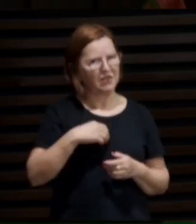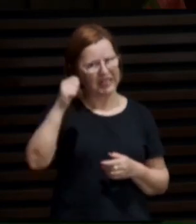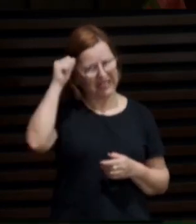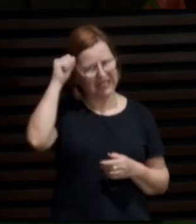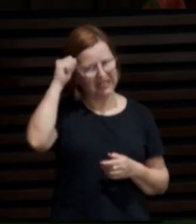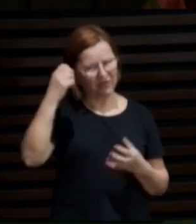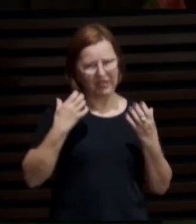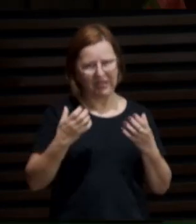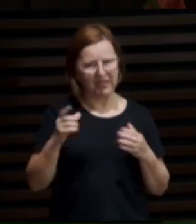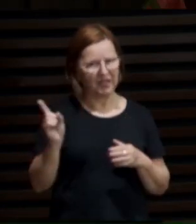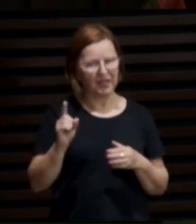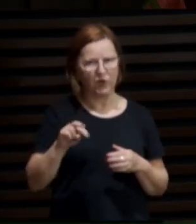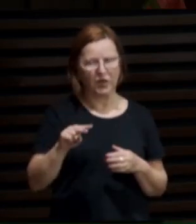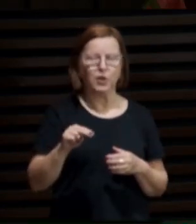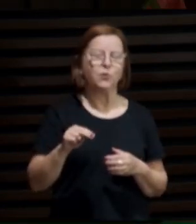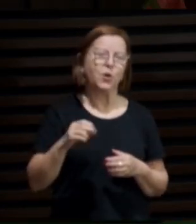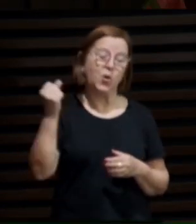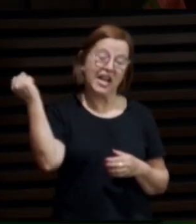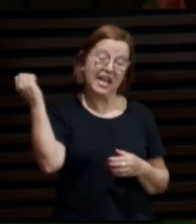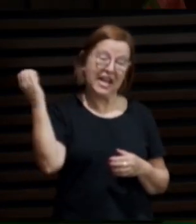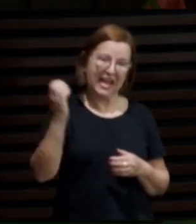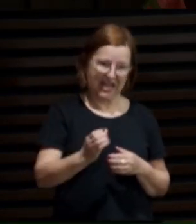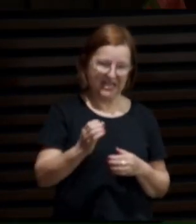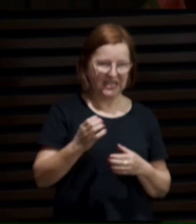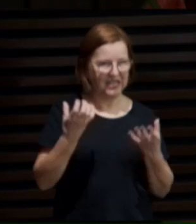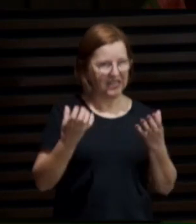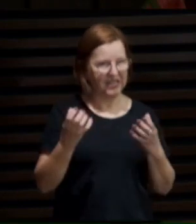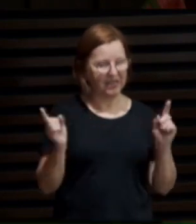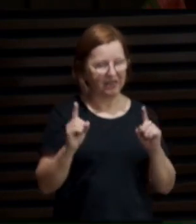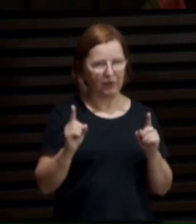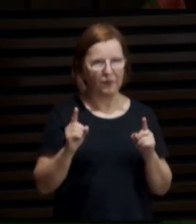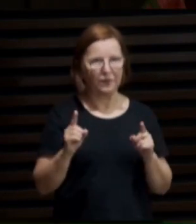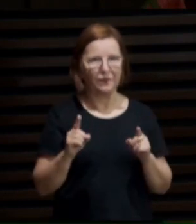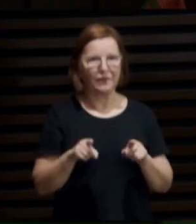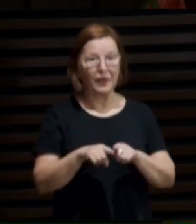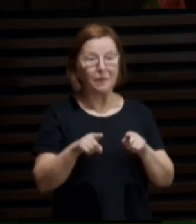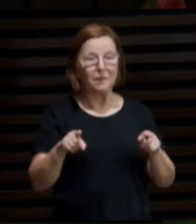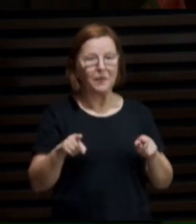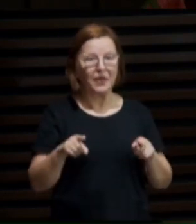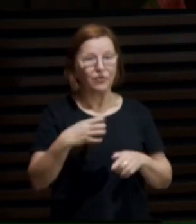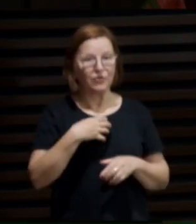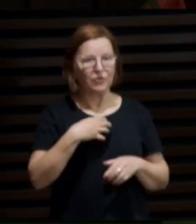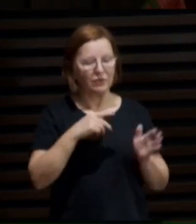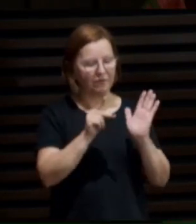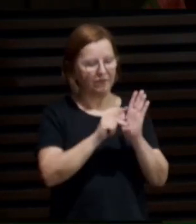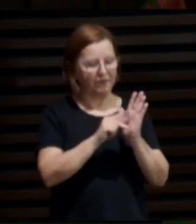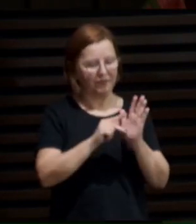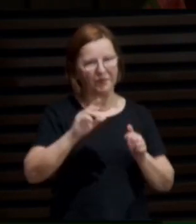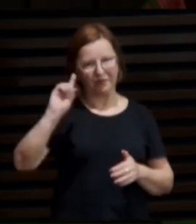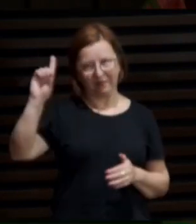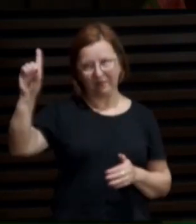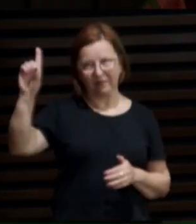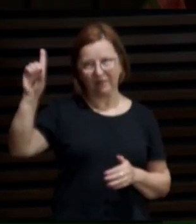Caim queria, não como o povo em si queria e fez muitas vezes, mas da maneira de Deus. Deus estipulou